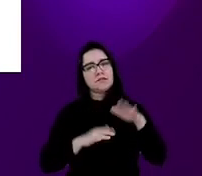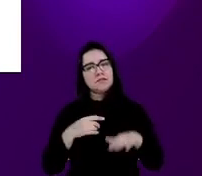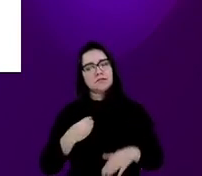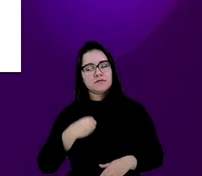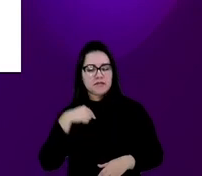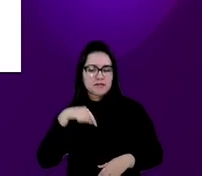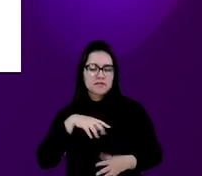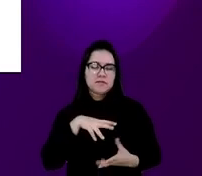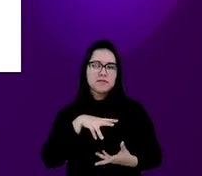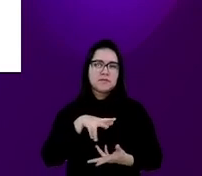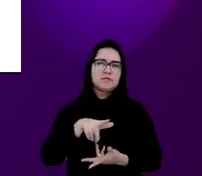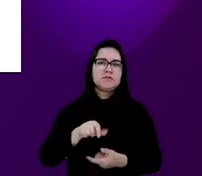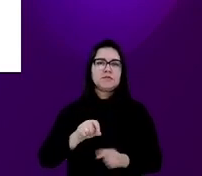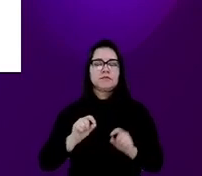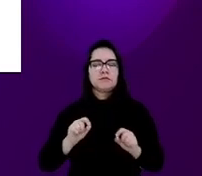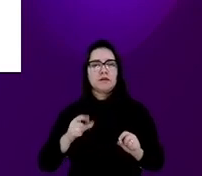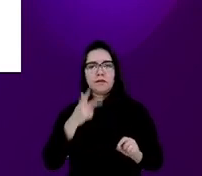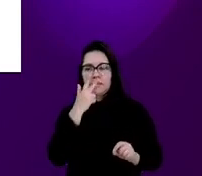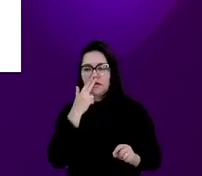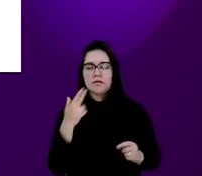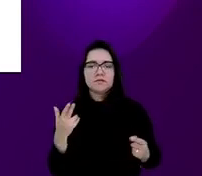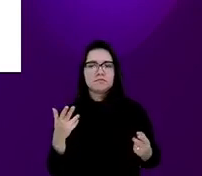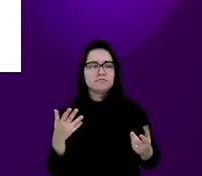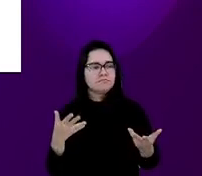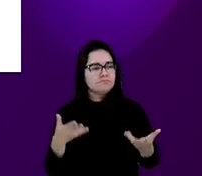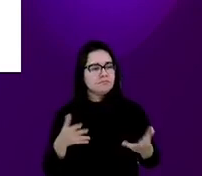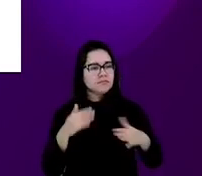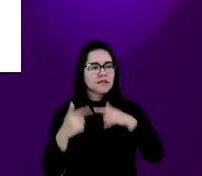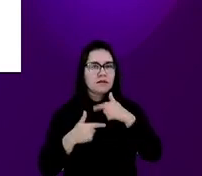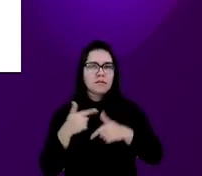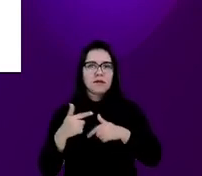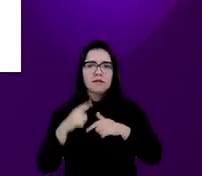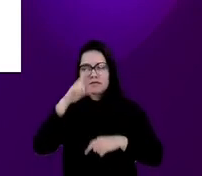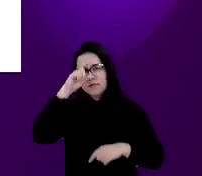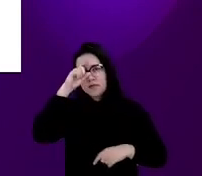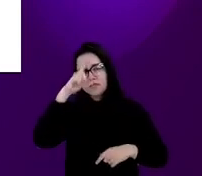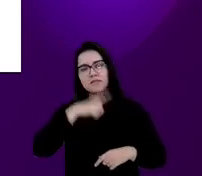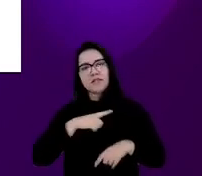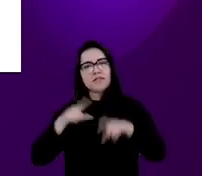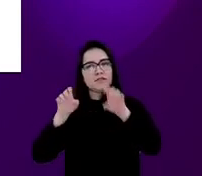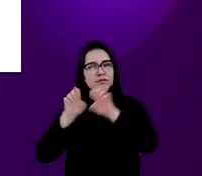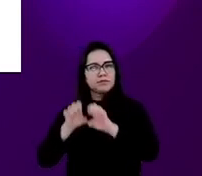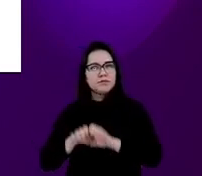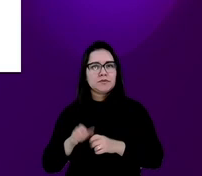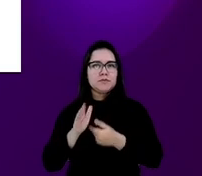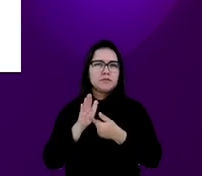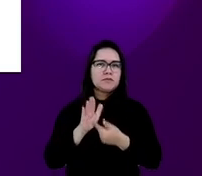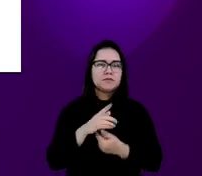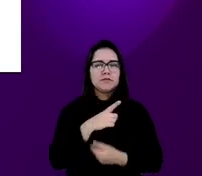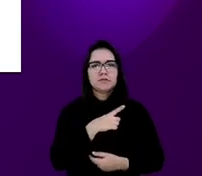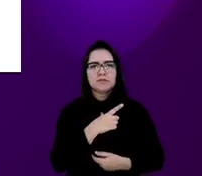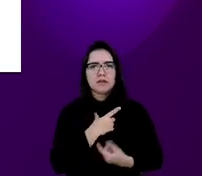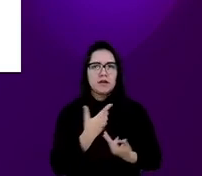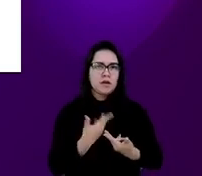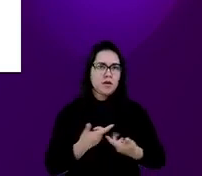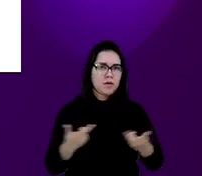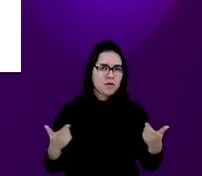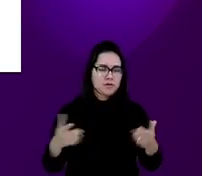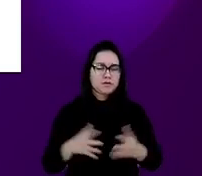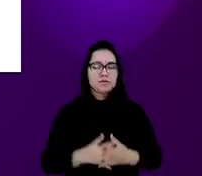mundo ideal, trabalhando em instituições que têm toda essa estrutura que vocês mostraram, ou grandes instituições